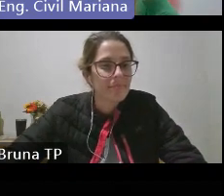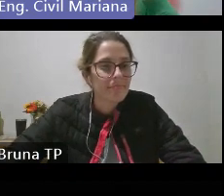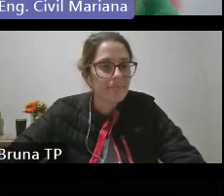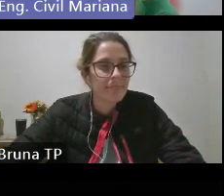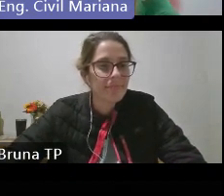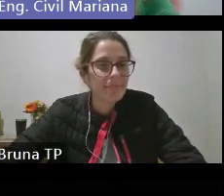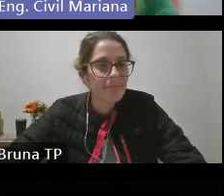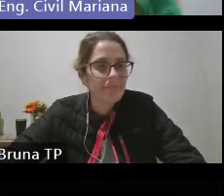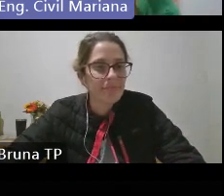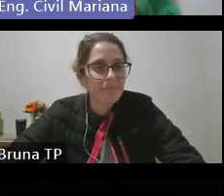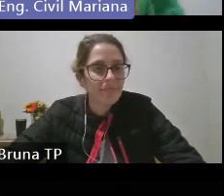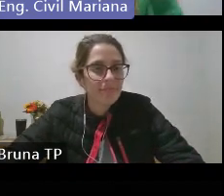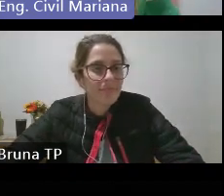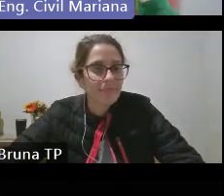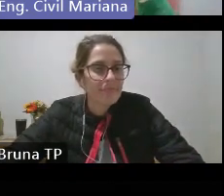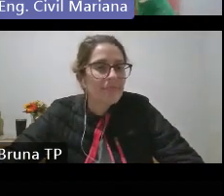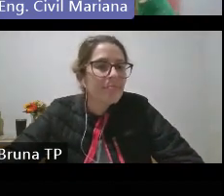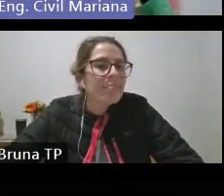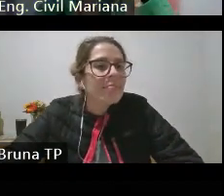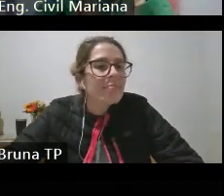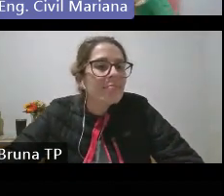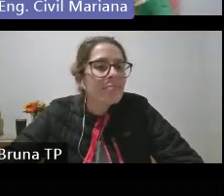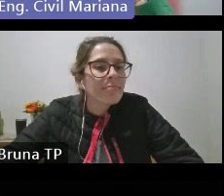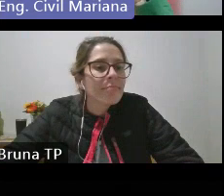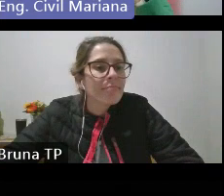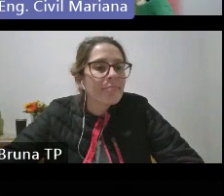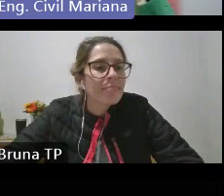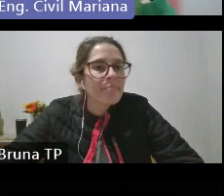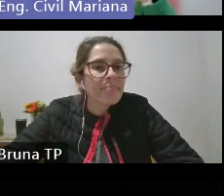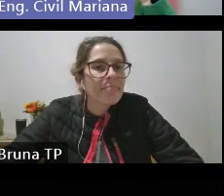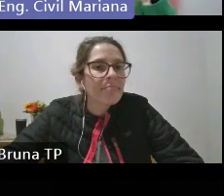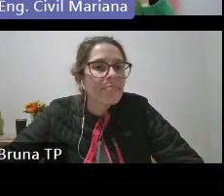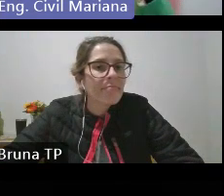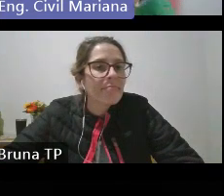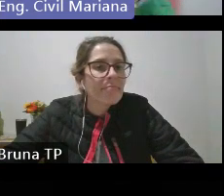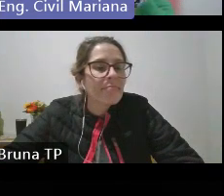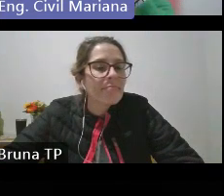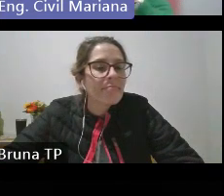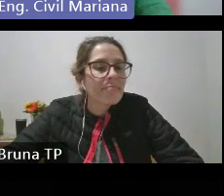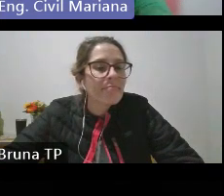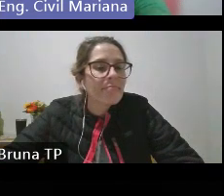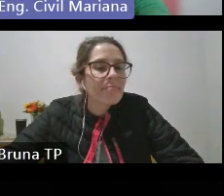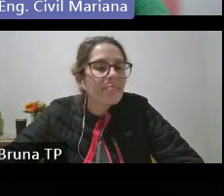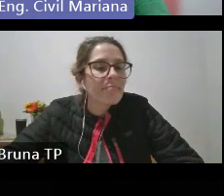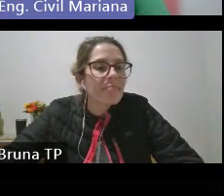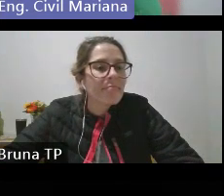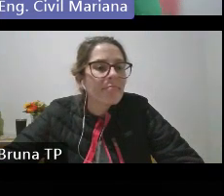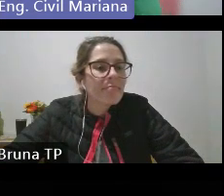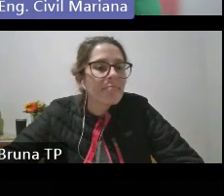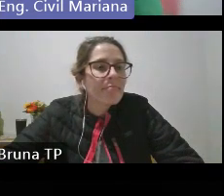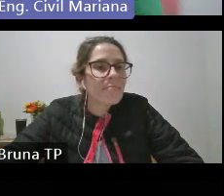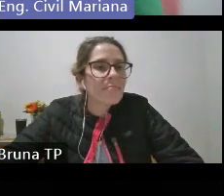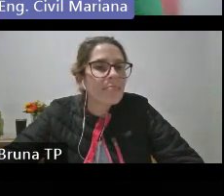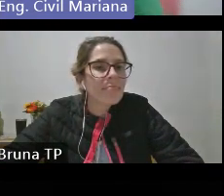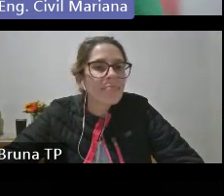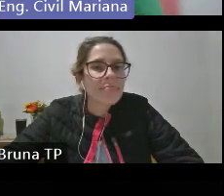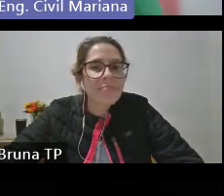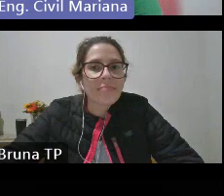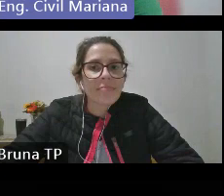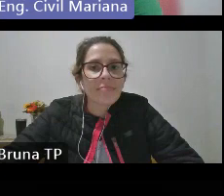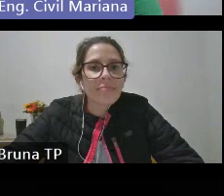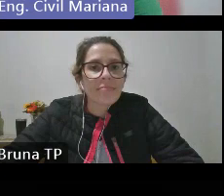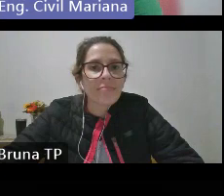garagem. Uhum. E não foi trabalhado. E se a gente for estudar um pouco mais a fundo qual foi a